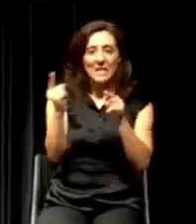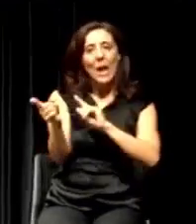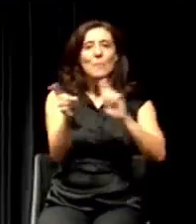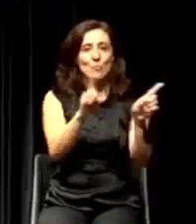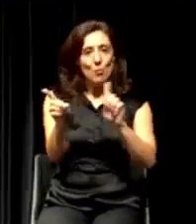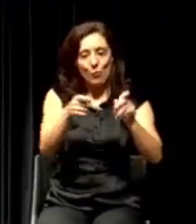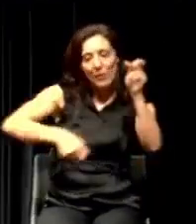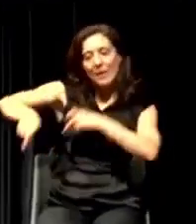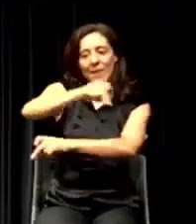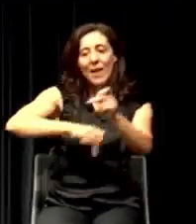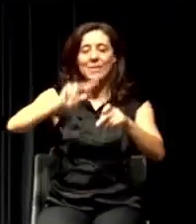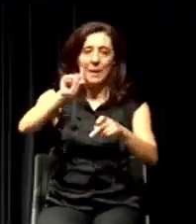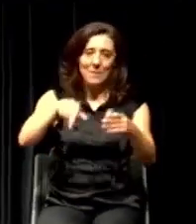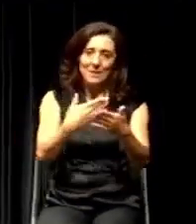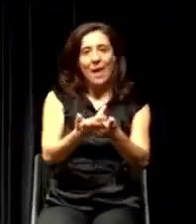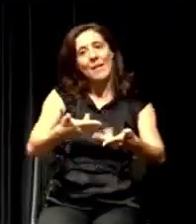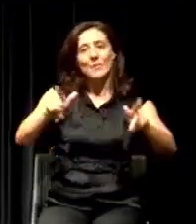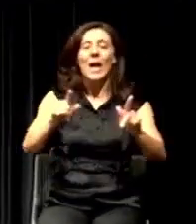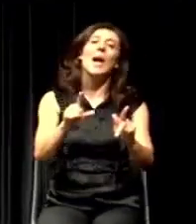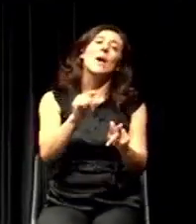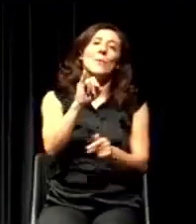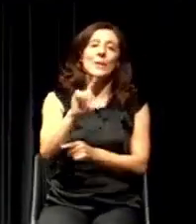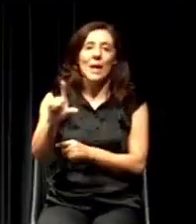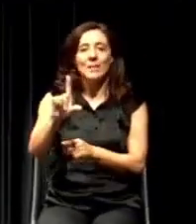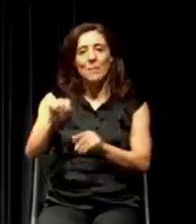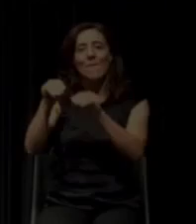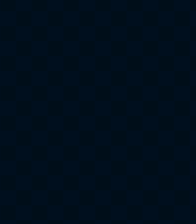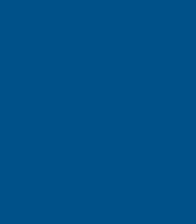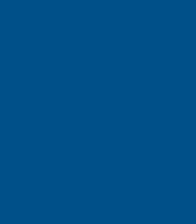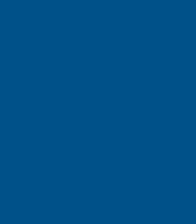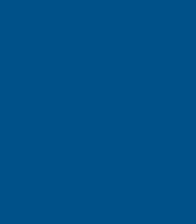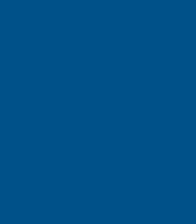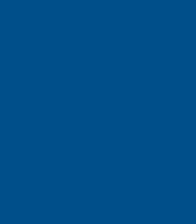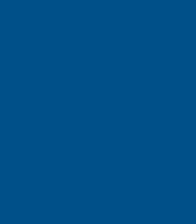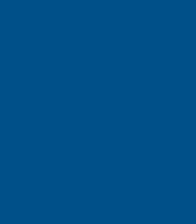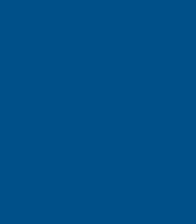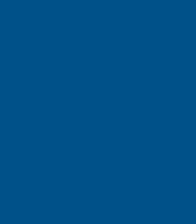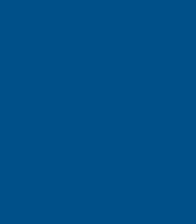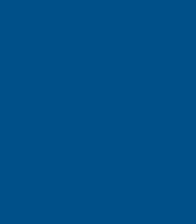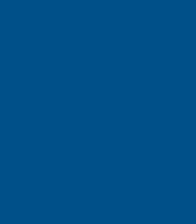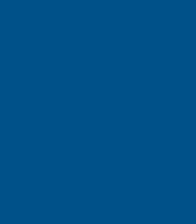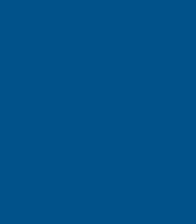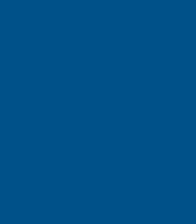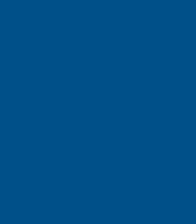assim iniciativa legal lutou bravamente a recomendação do bloco esquerda obrigado a